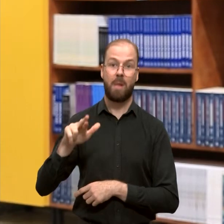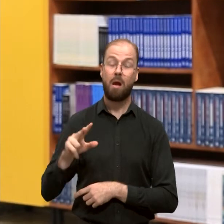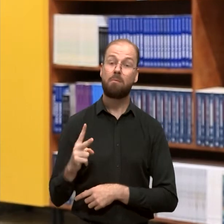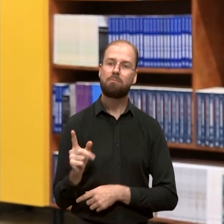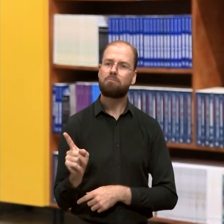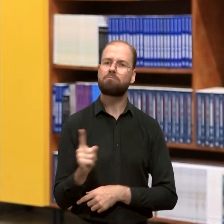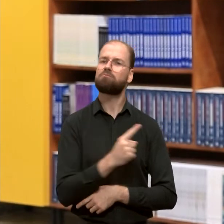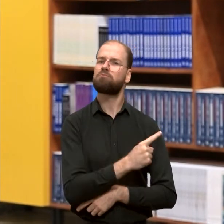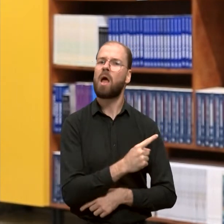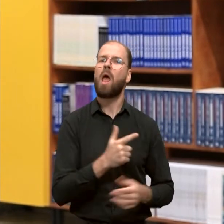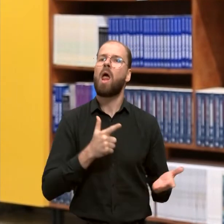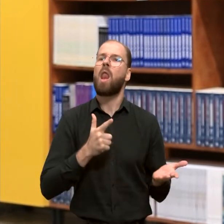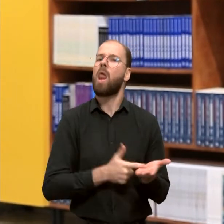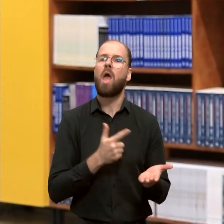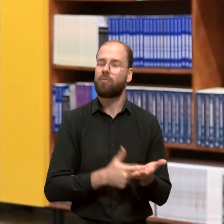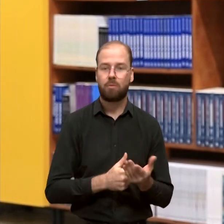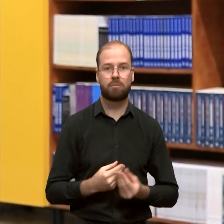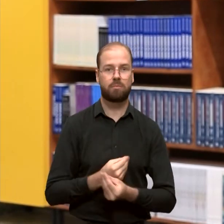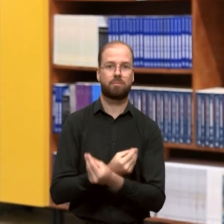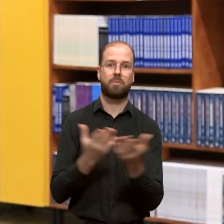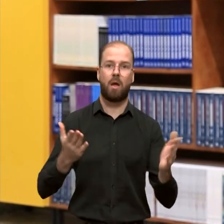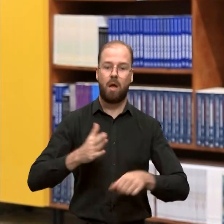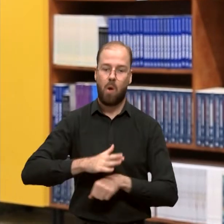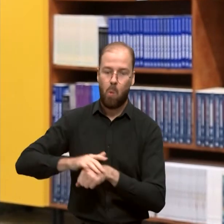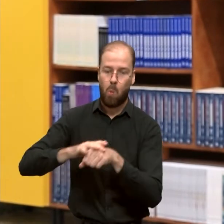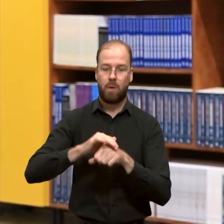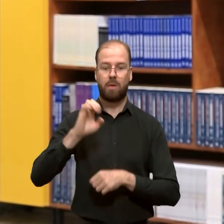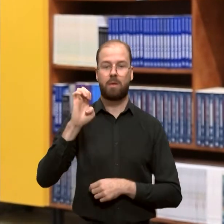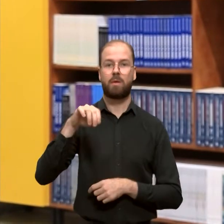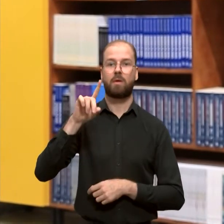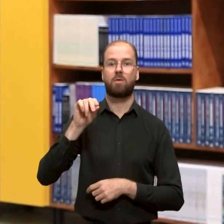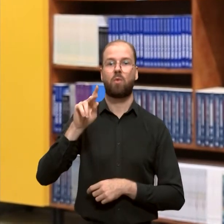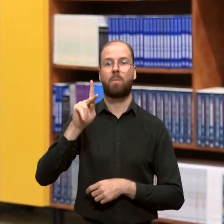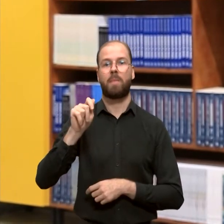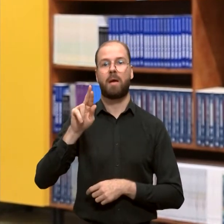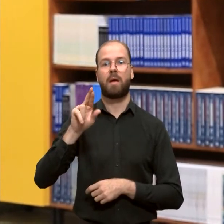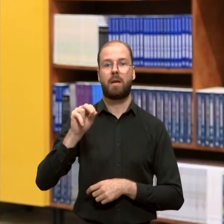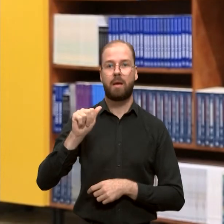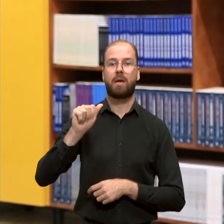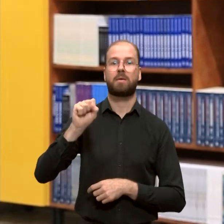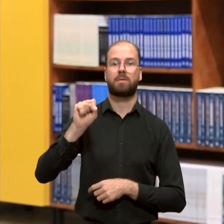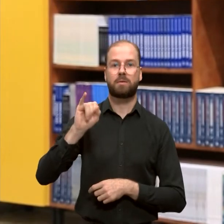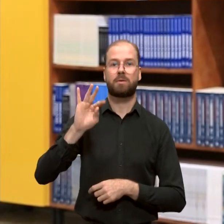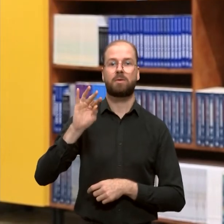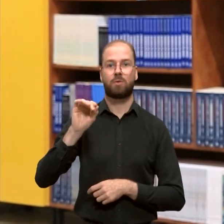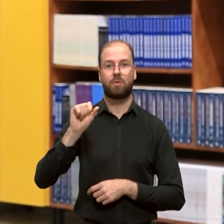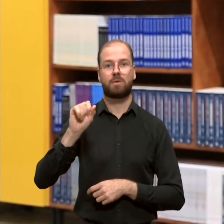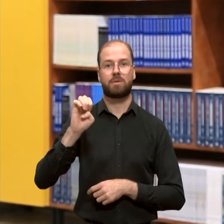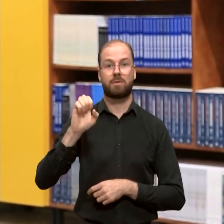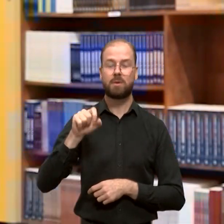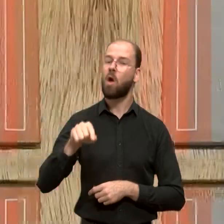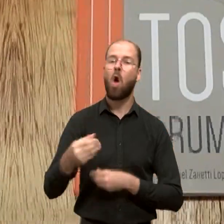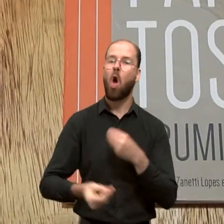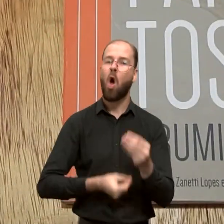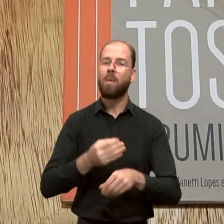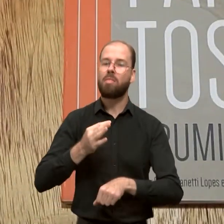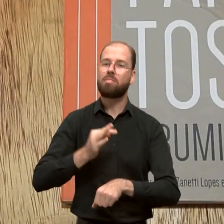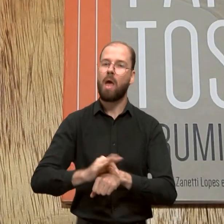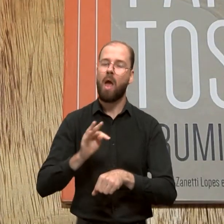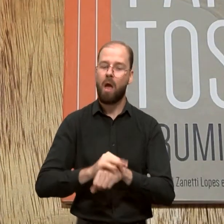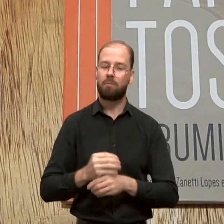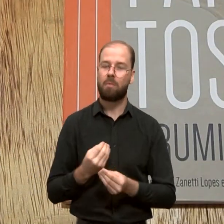as principais endoparasitoses de ruminantes de forma técnica e aplicada. Vai fornecer